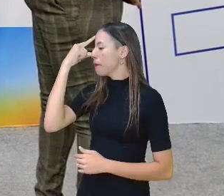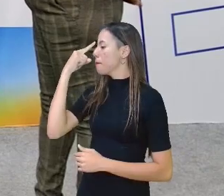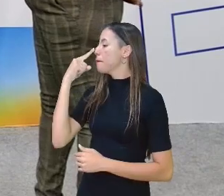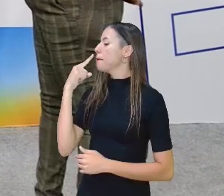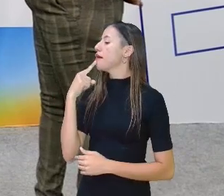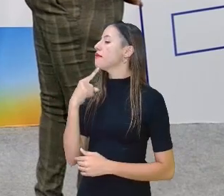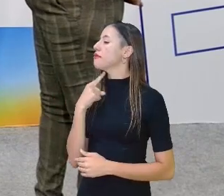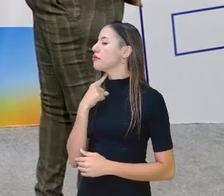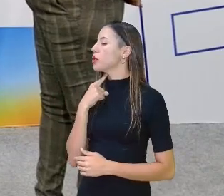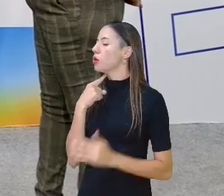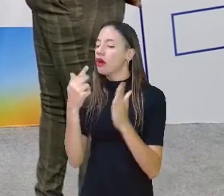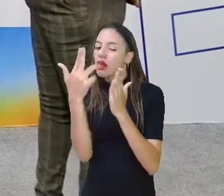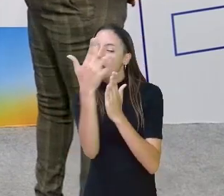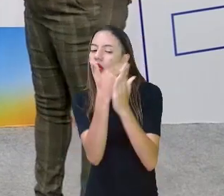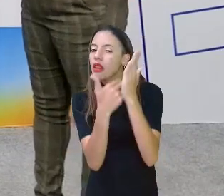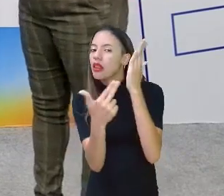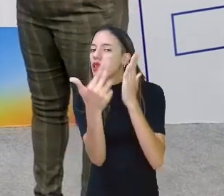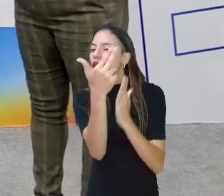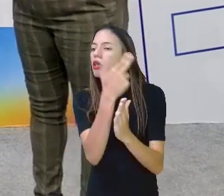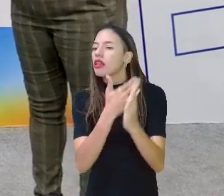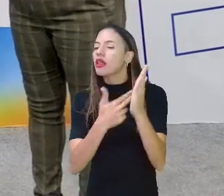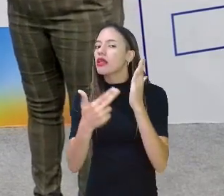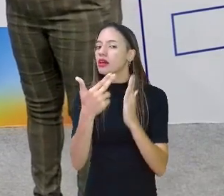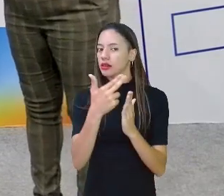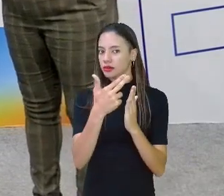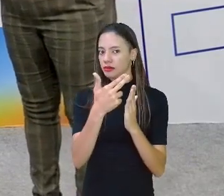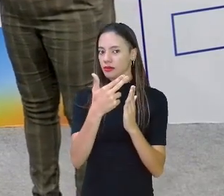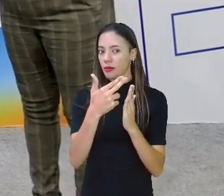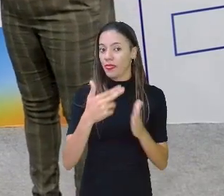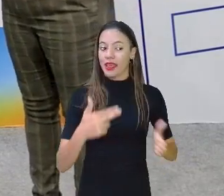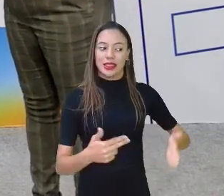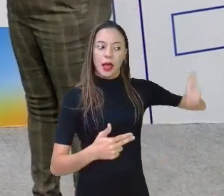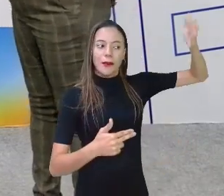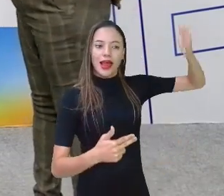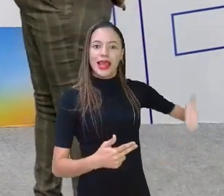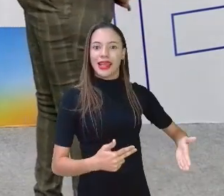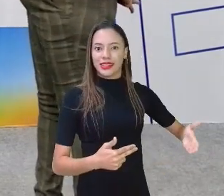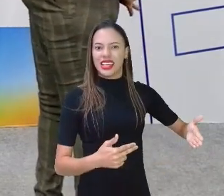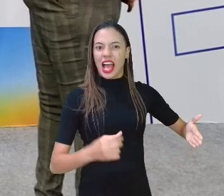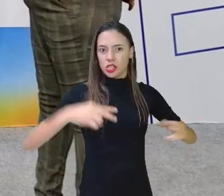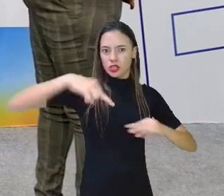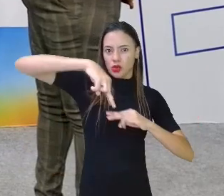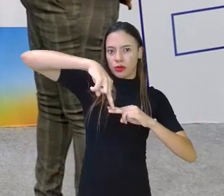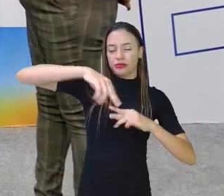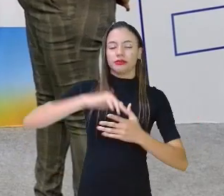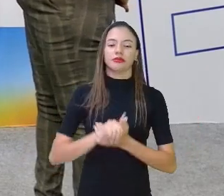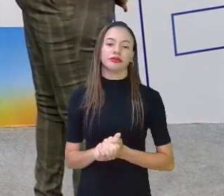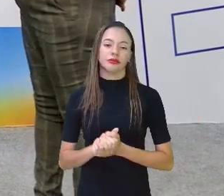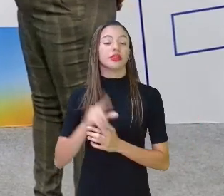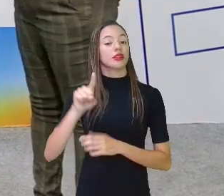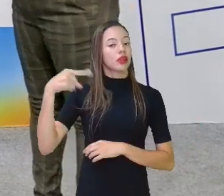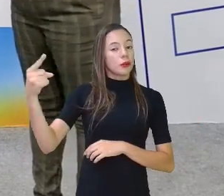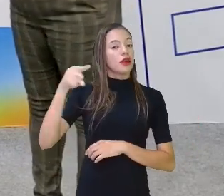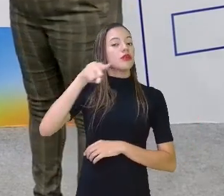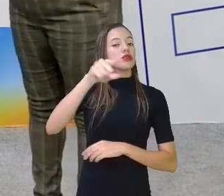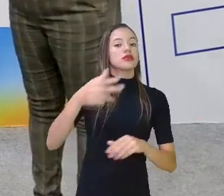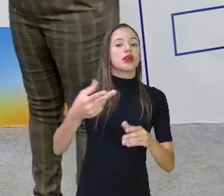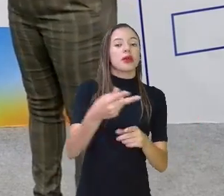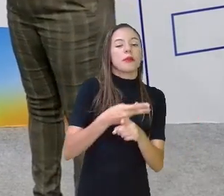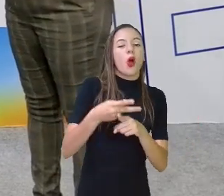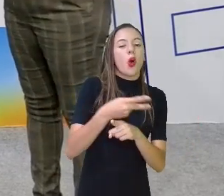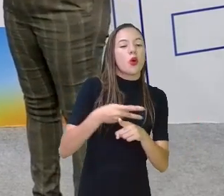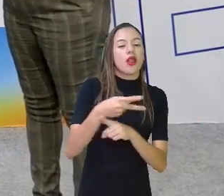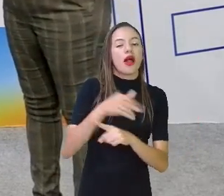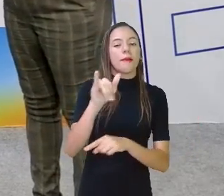caso lá, ó, todo o meu perfil projetado numa parede. Depois você vai procurar imagens. Se você tem revista em casa, muita